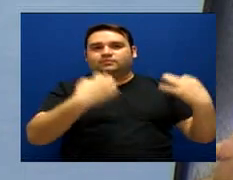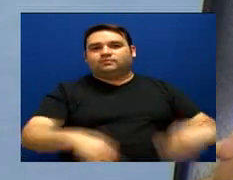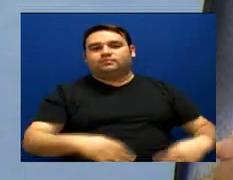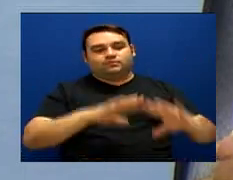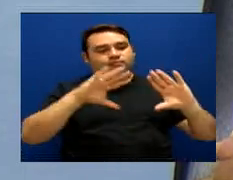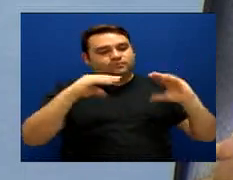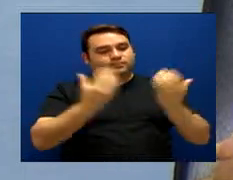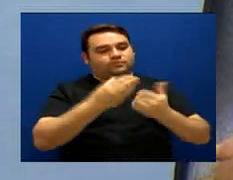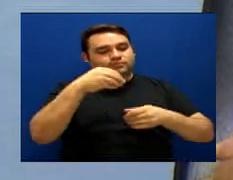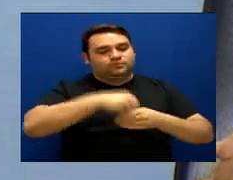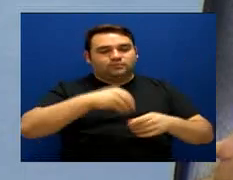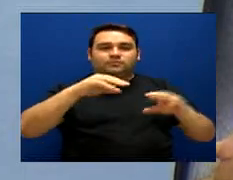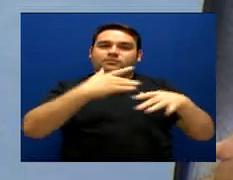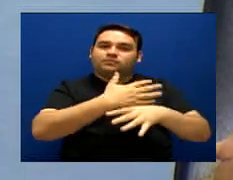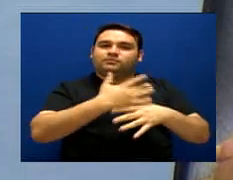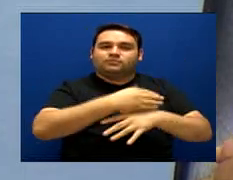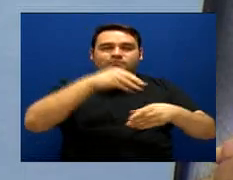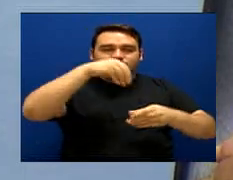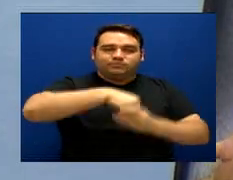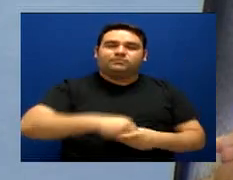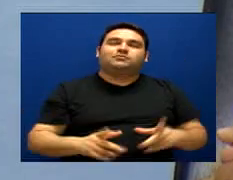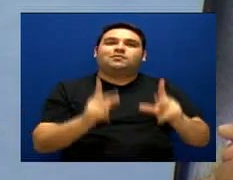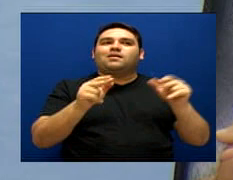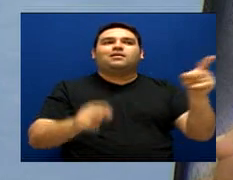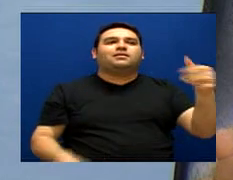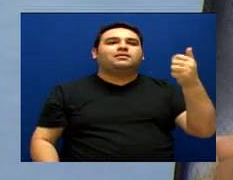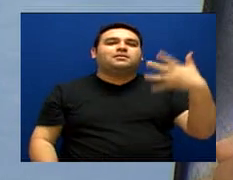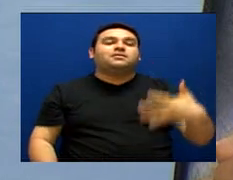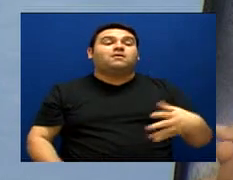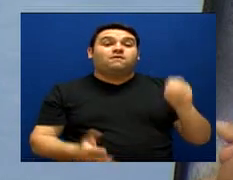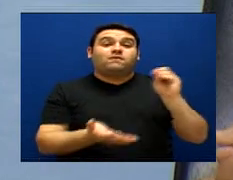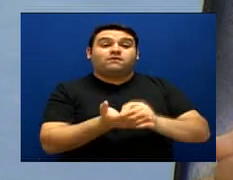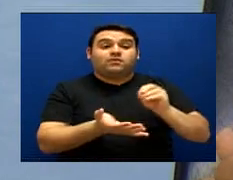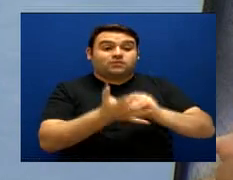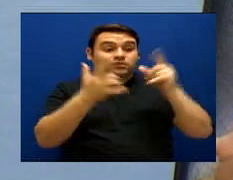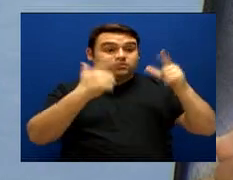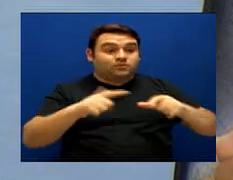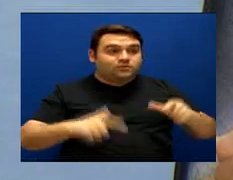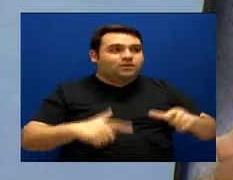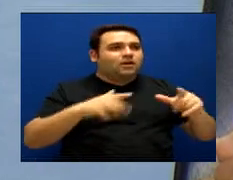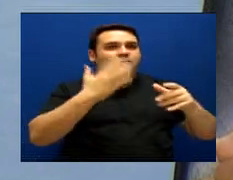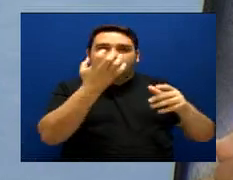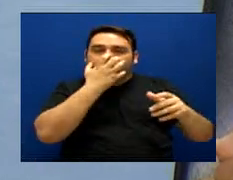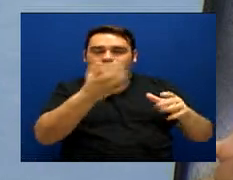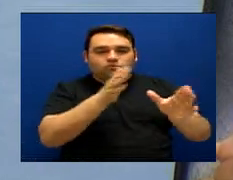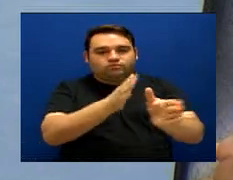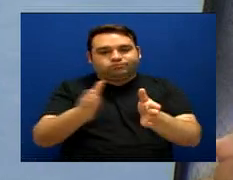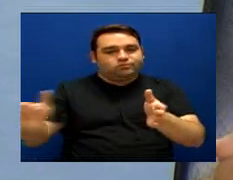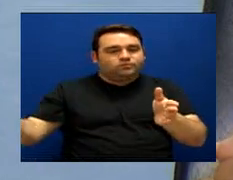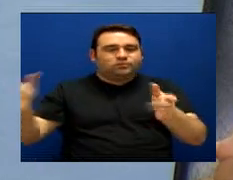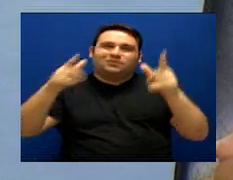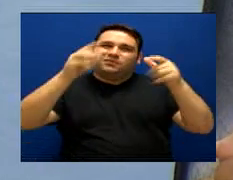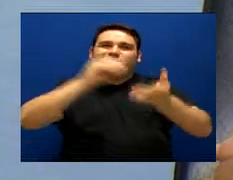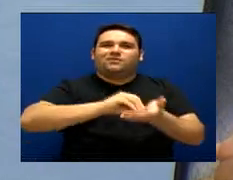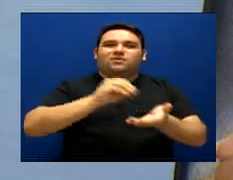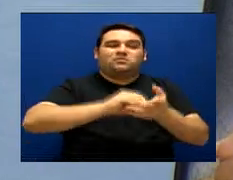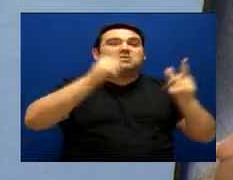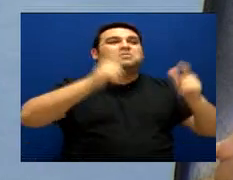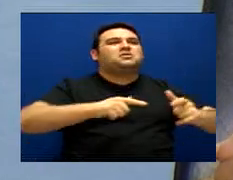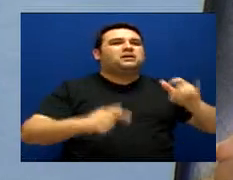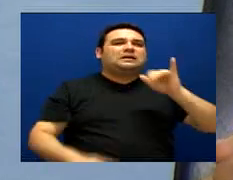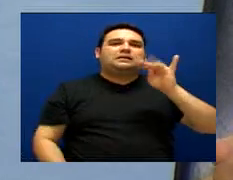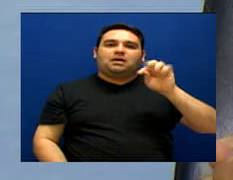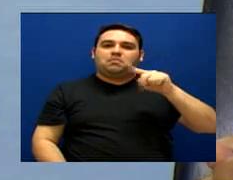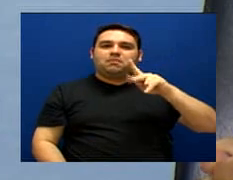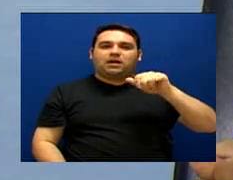nessa cidade. Como ela disse, que falta um abrigo, falta um posto de atendimento, não sei que cidade que ela